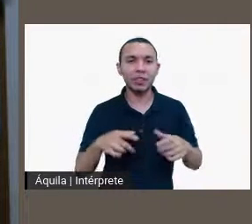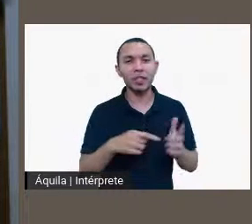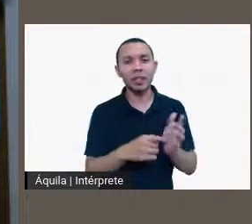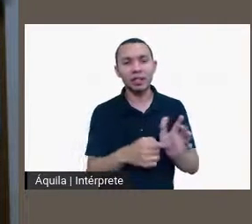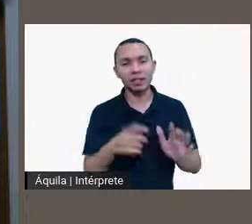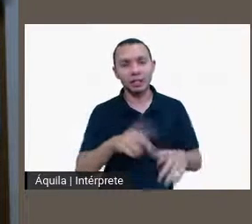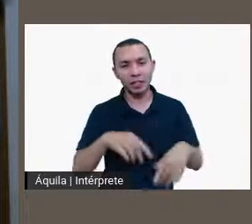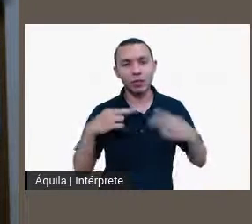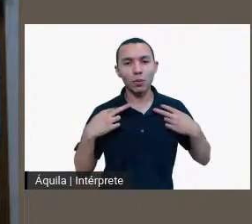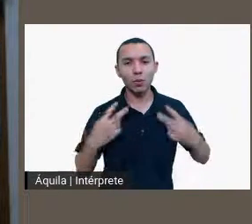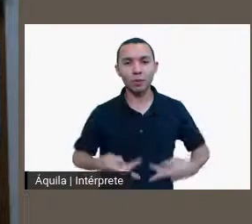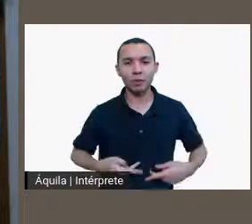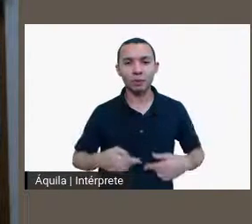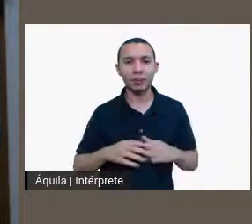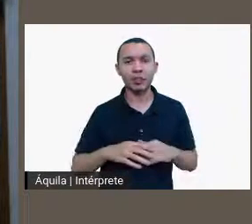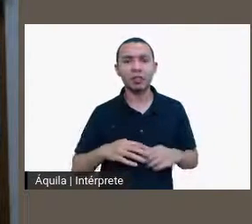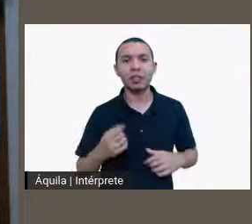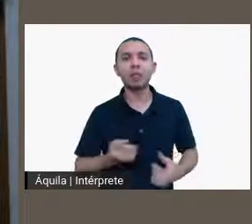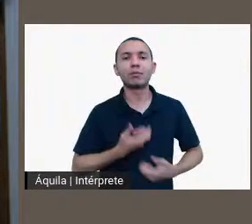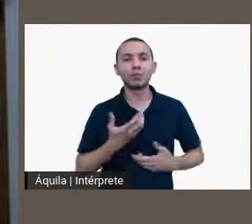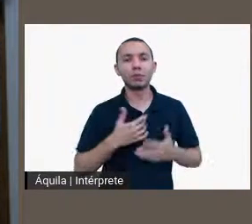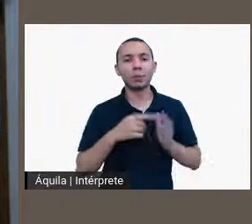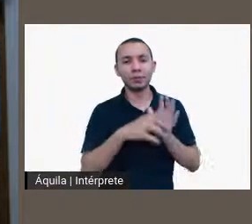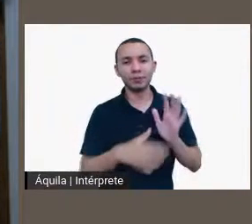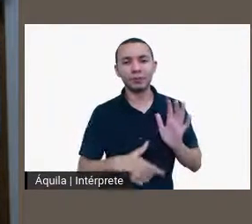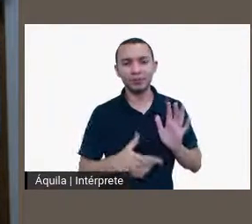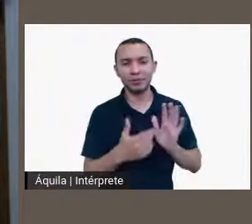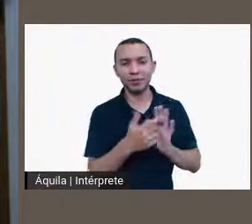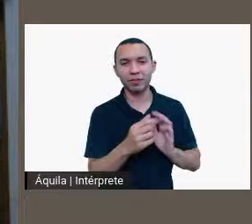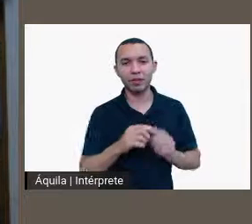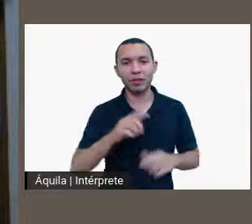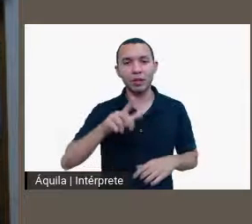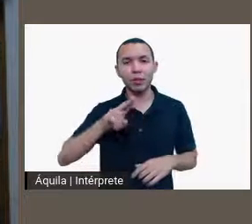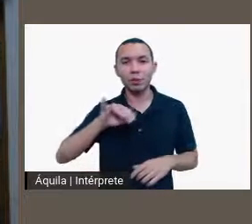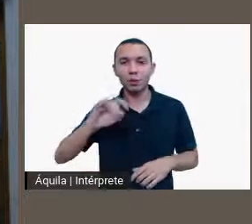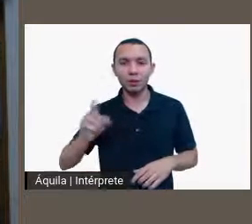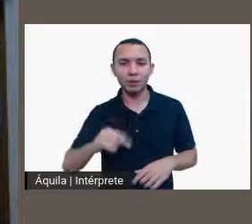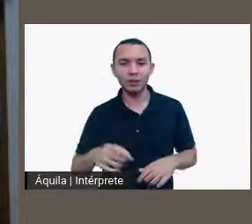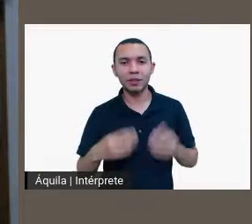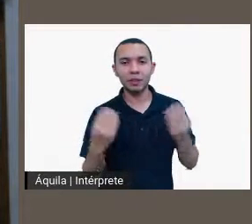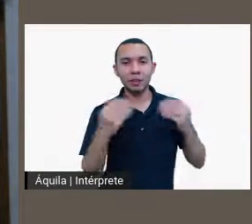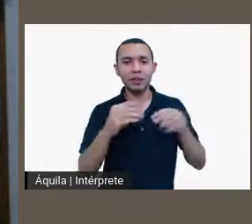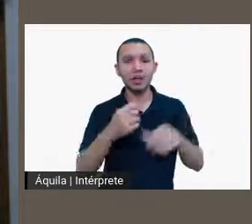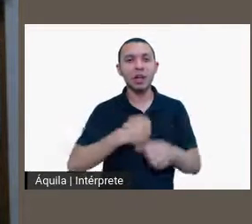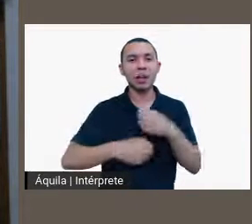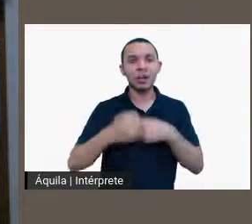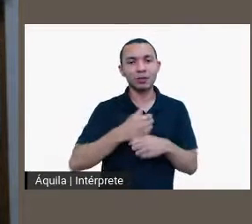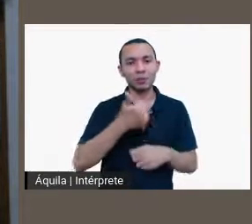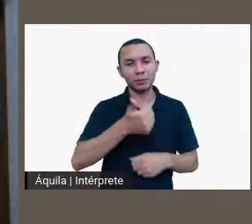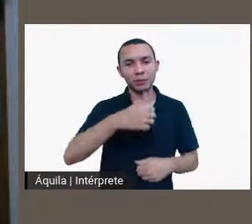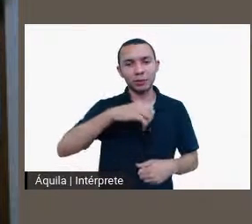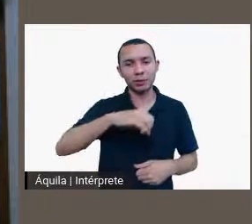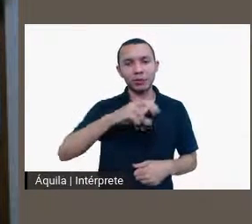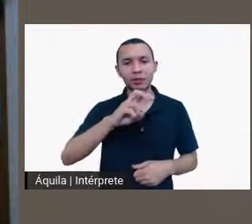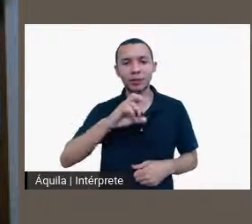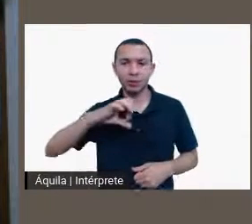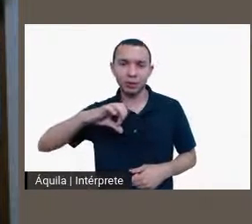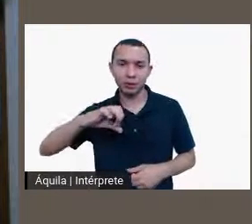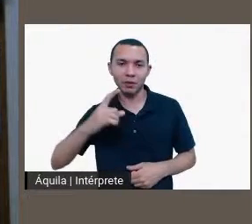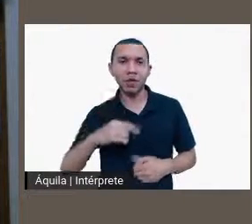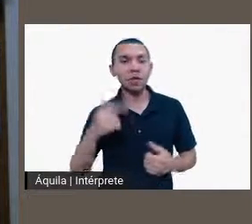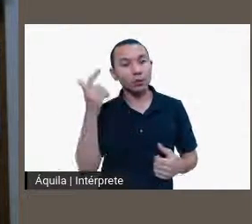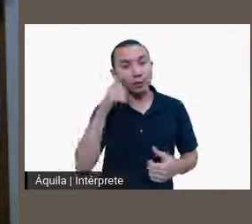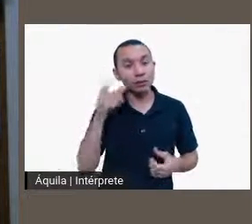humana. Já no romance Crônica de Casa Assassinada, de Lúcio Cardoso, publicado em 1959, acontece a reconquista